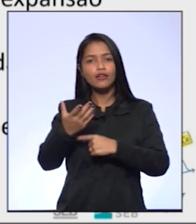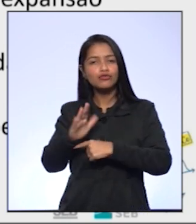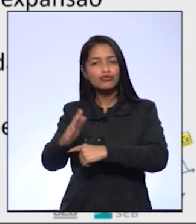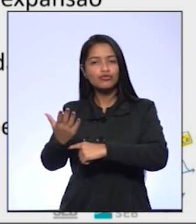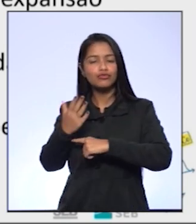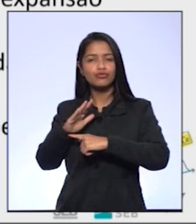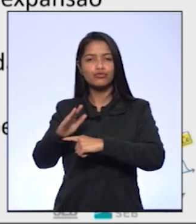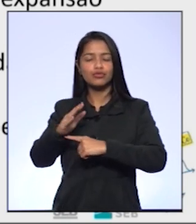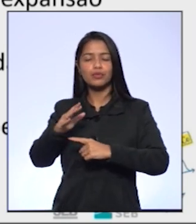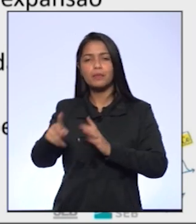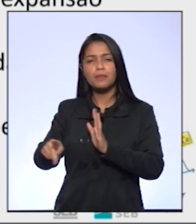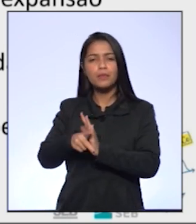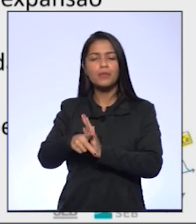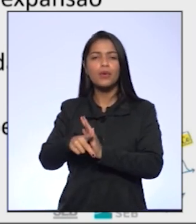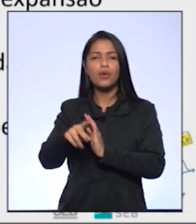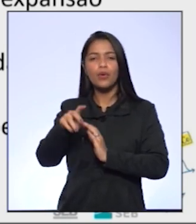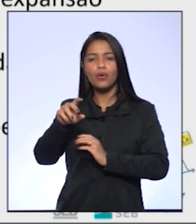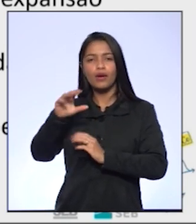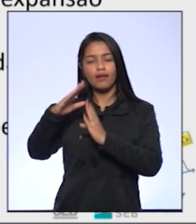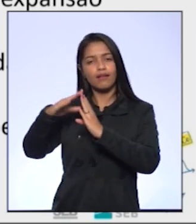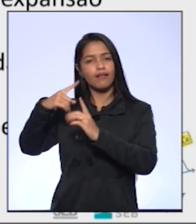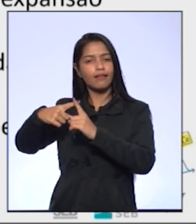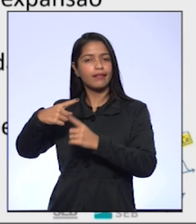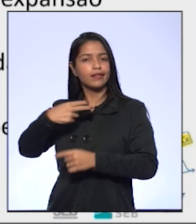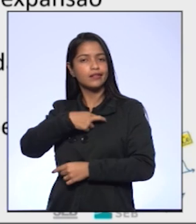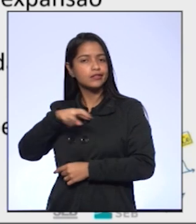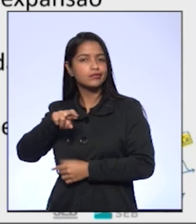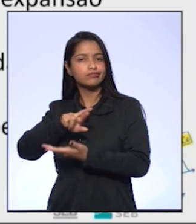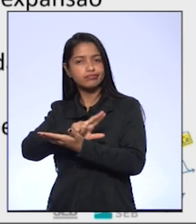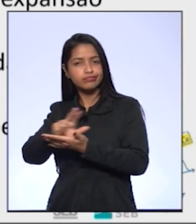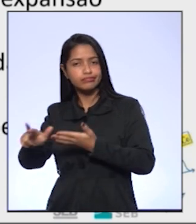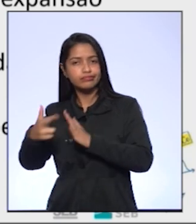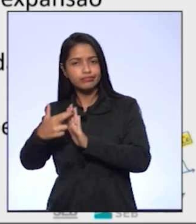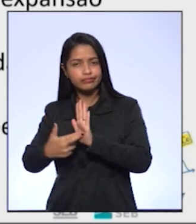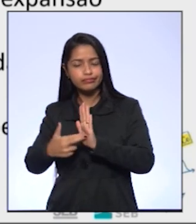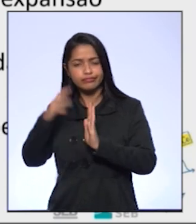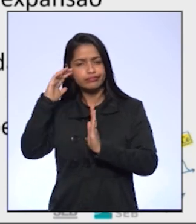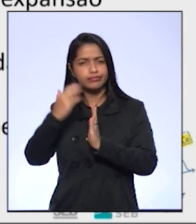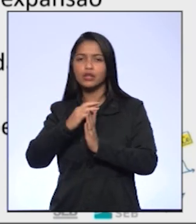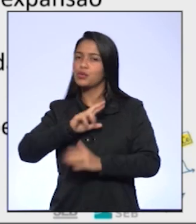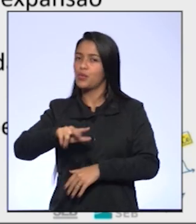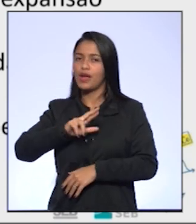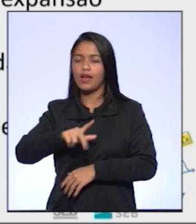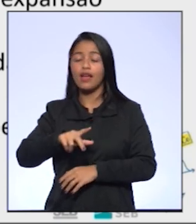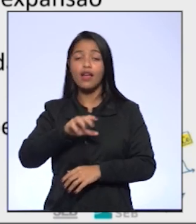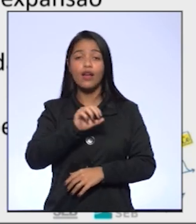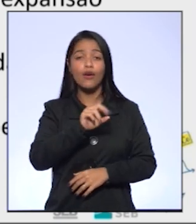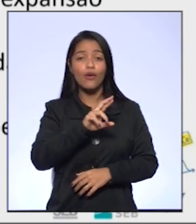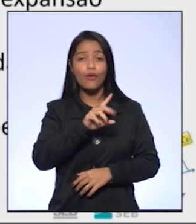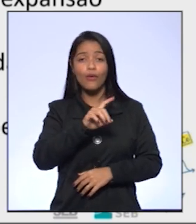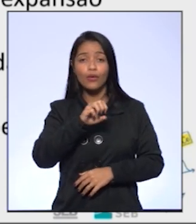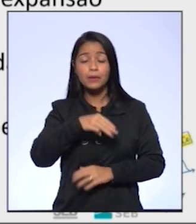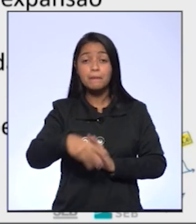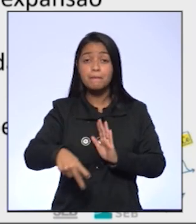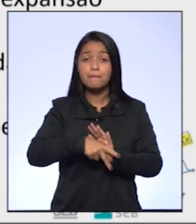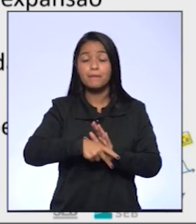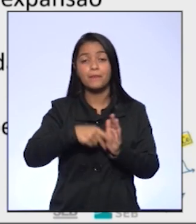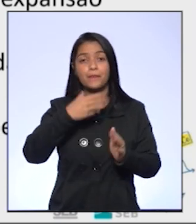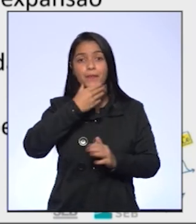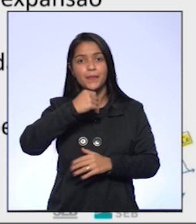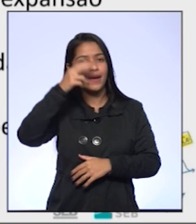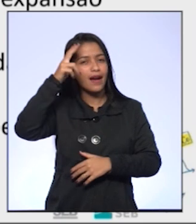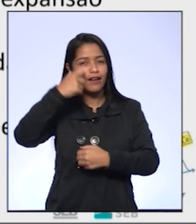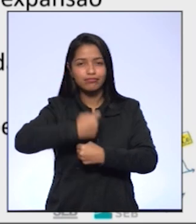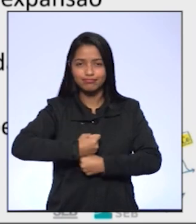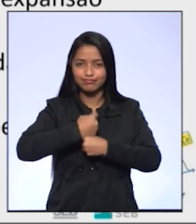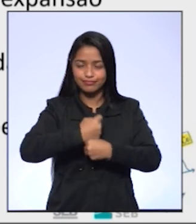mendicantes. Ordens mendicantes são ordens religiosas. Eu estou falando de ordens estritamente de cavalaria. Errado. D. Errado.